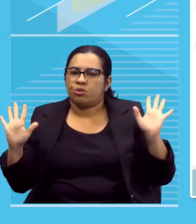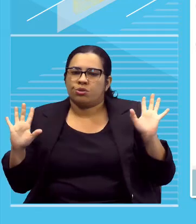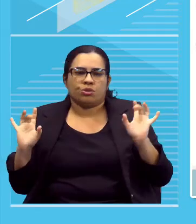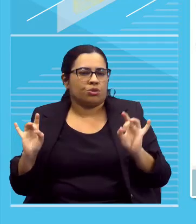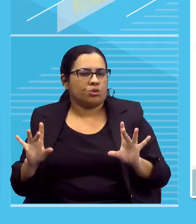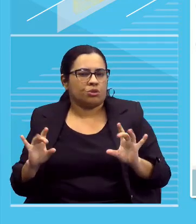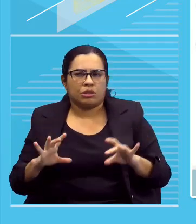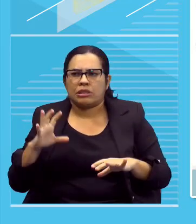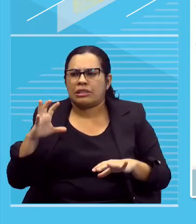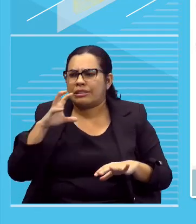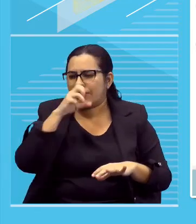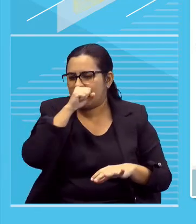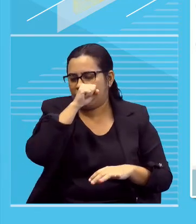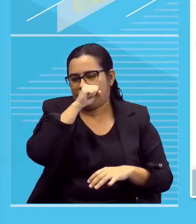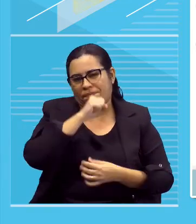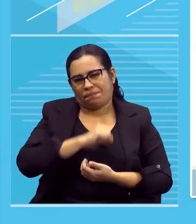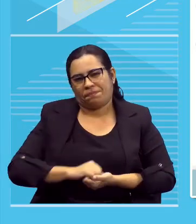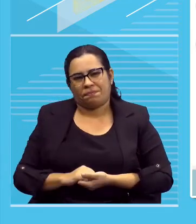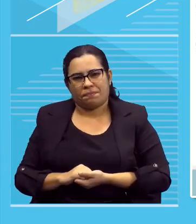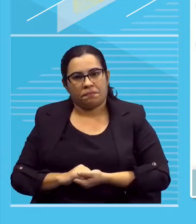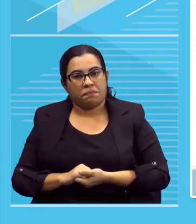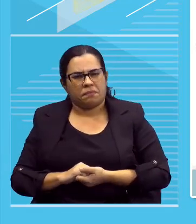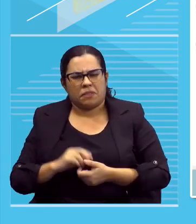de uma maneira muito rápida acelerada